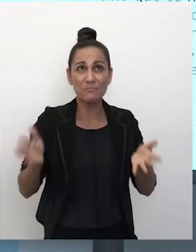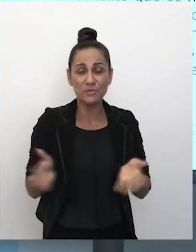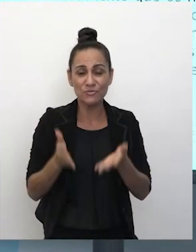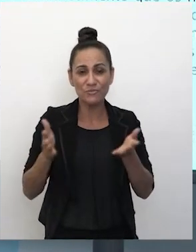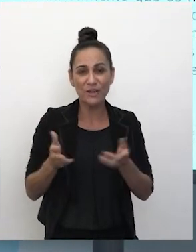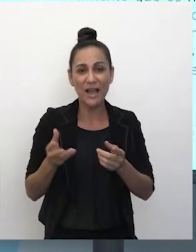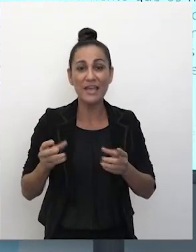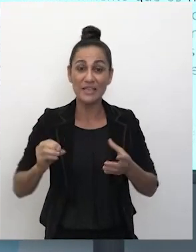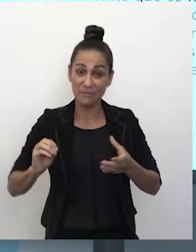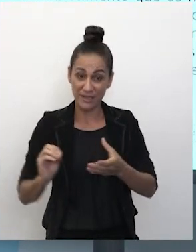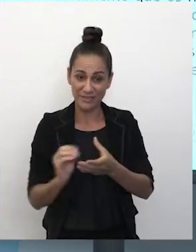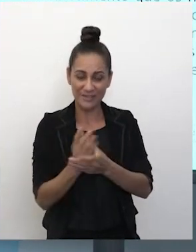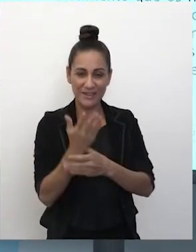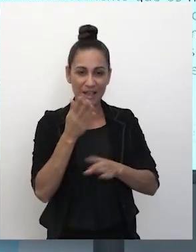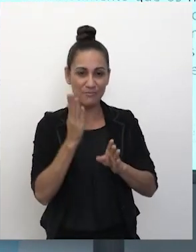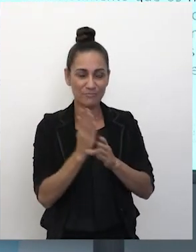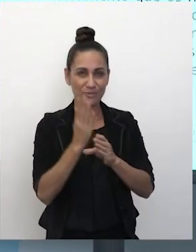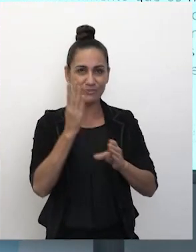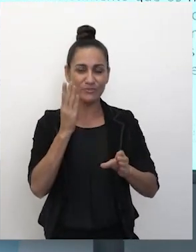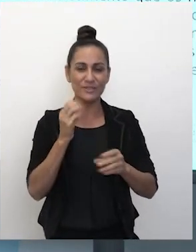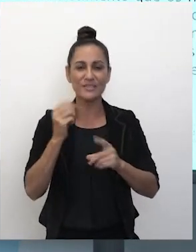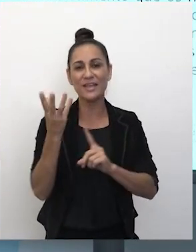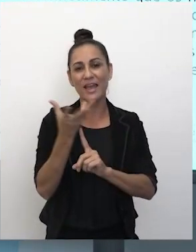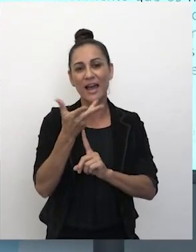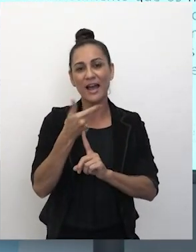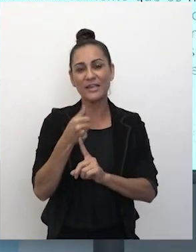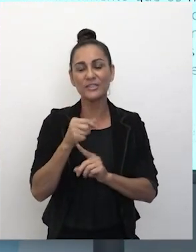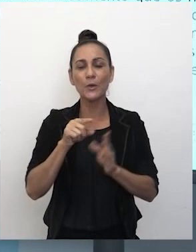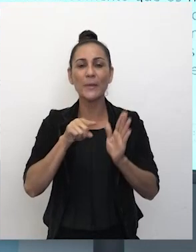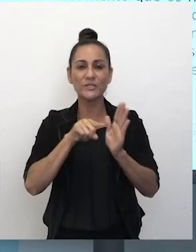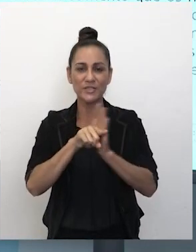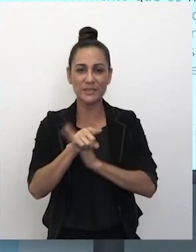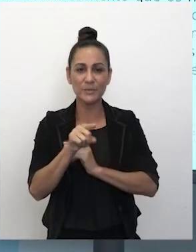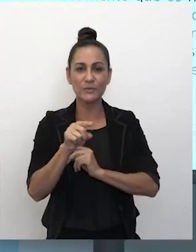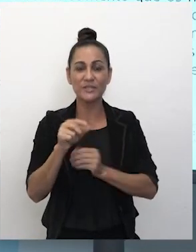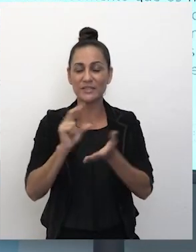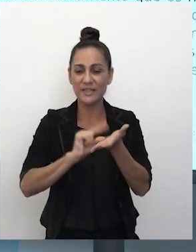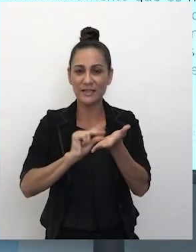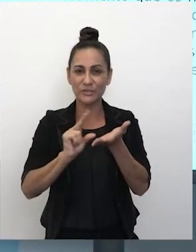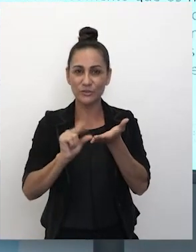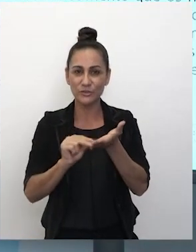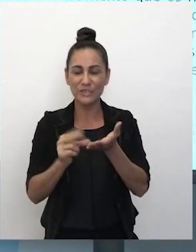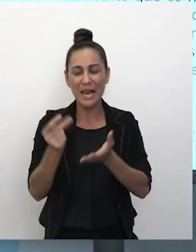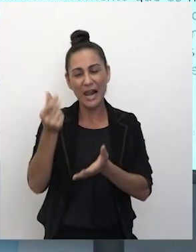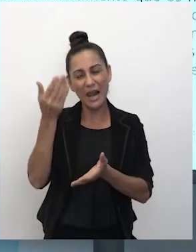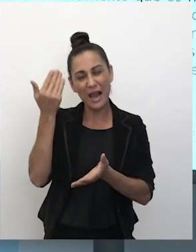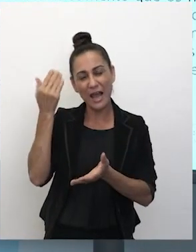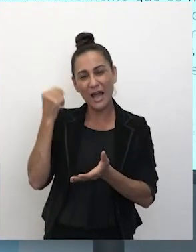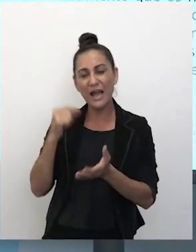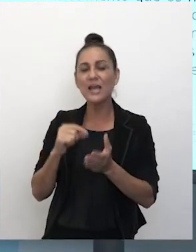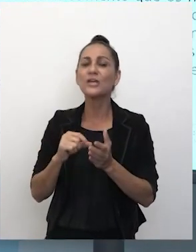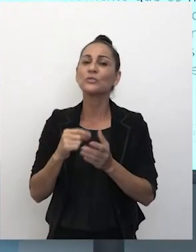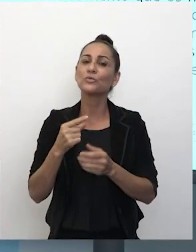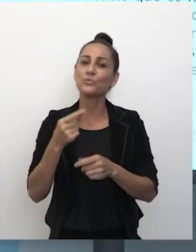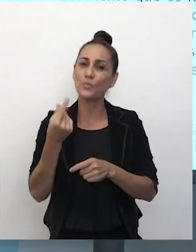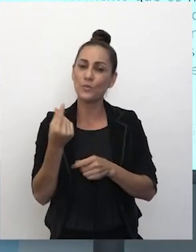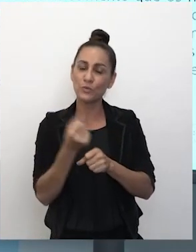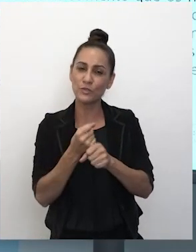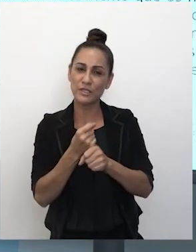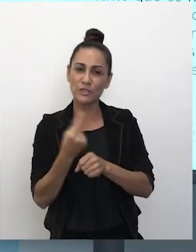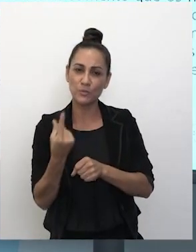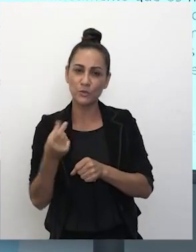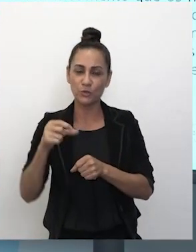produzir arte. Então, a partir dessa pergunta e desse artigo que a Linda Nochlin lançou lá nos anos 1970,